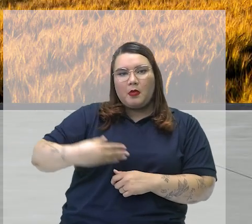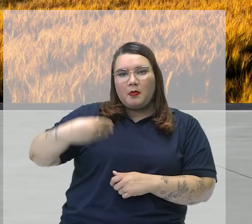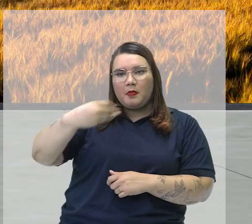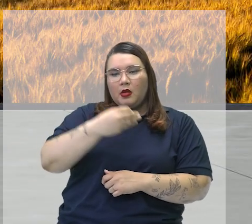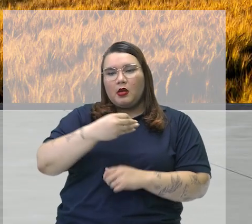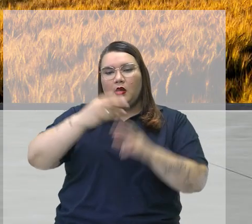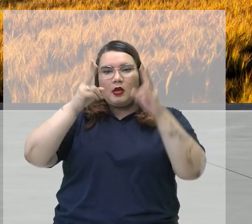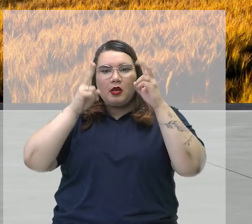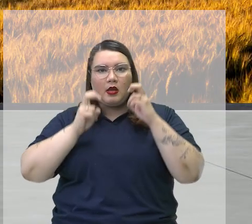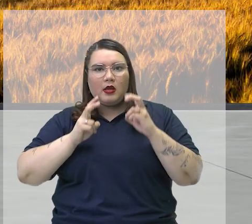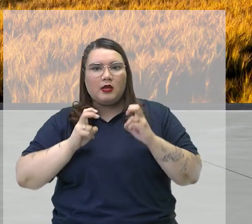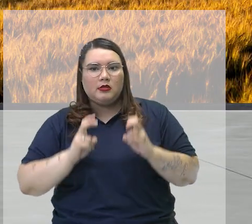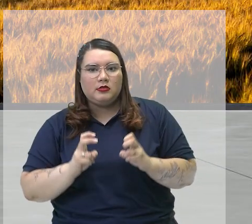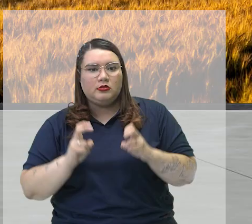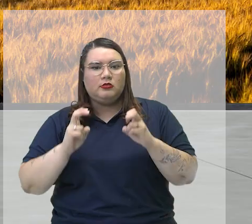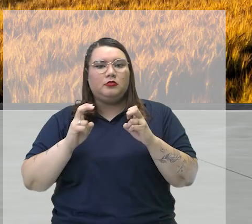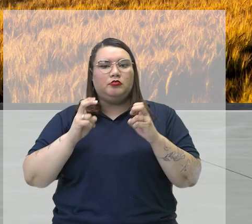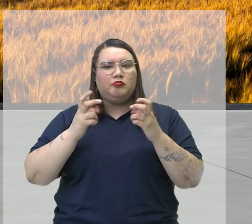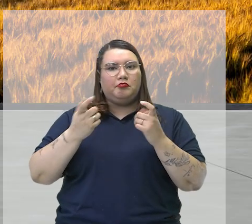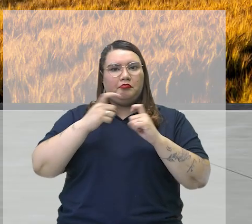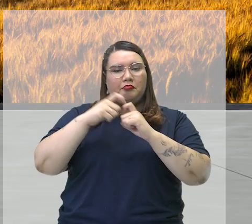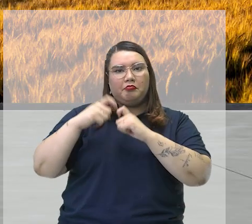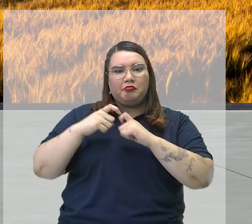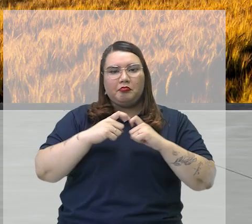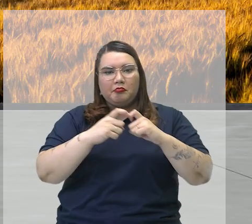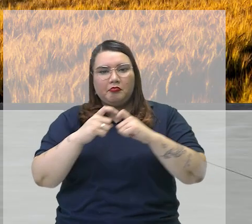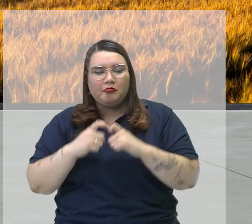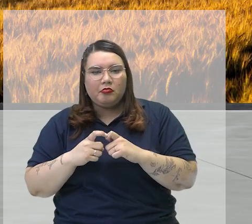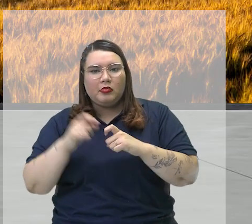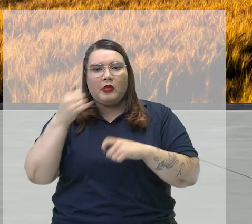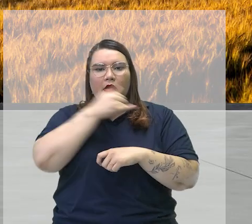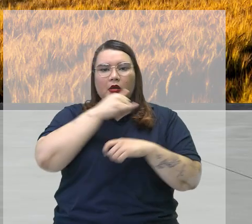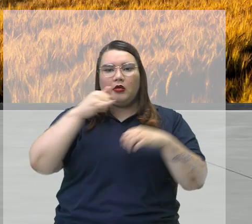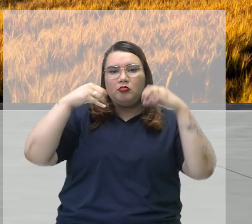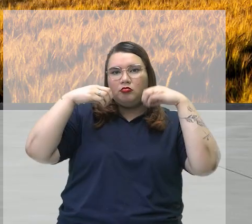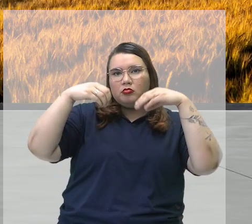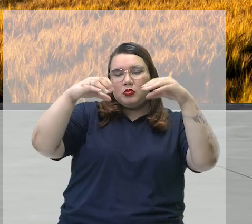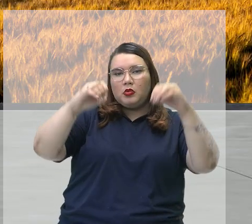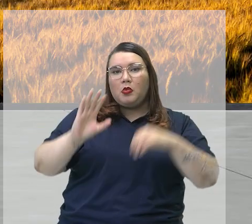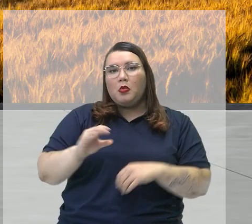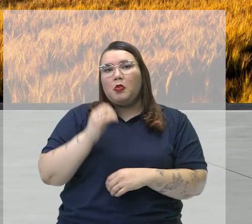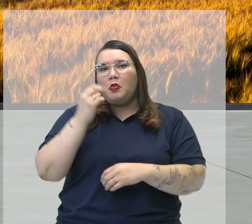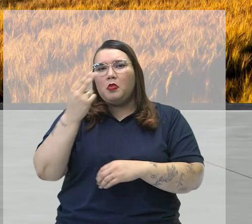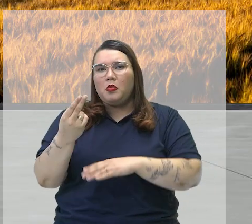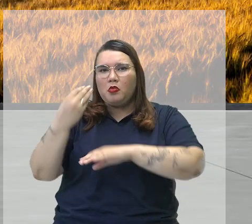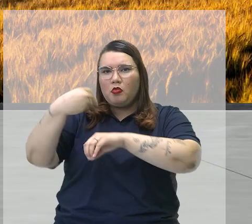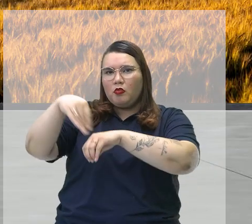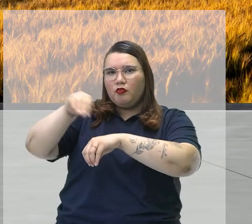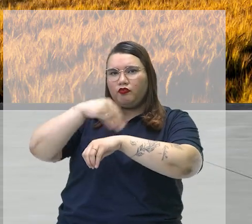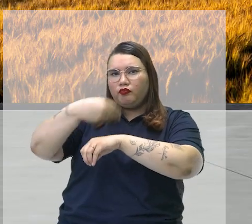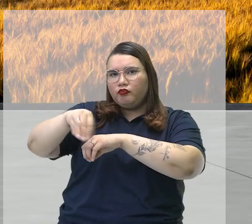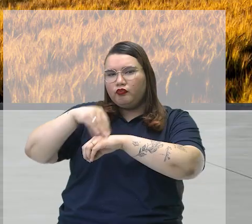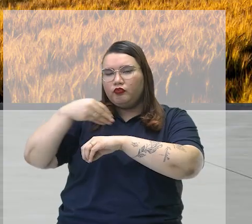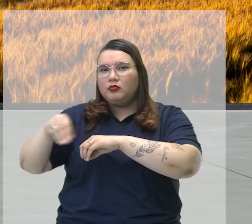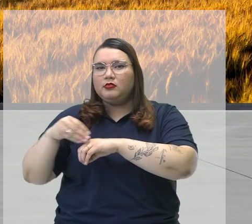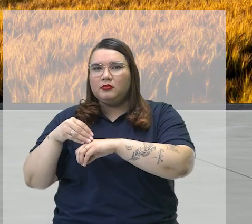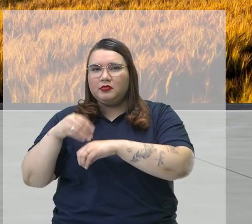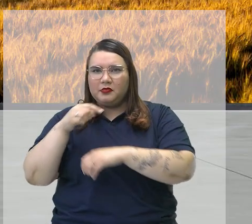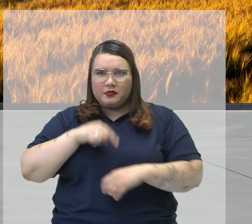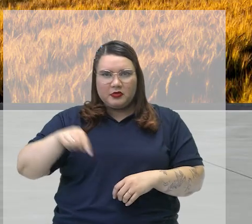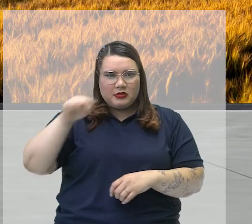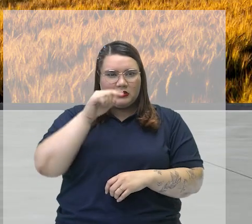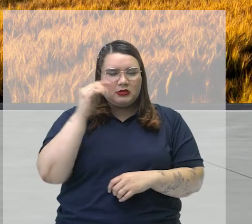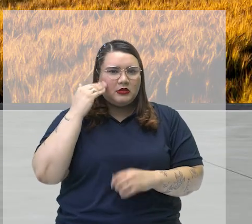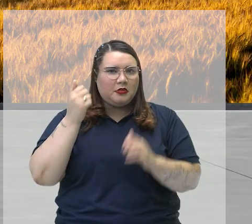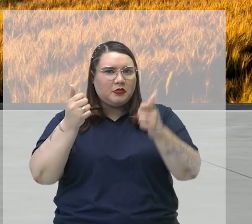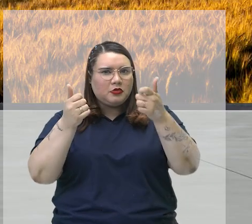Raio-X, exames de medicina nuclear, energia elétrica ou até arqueologia. Você saberia